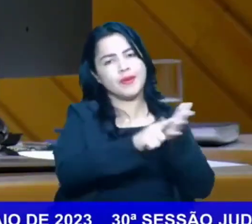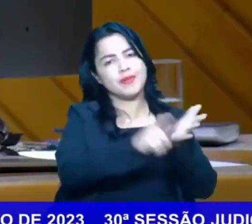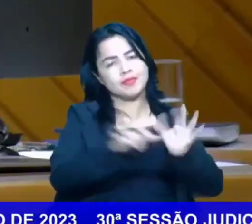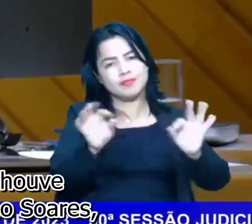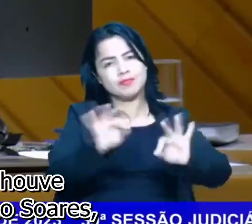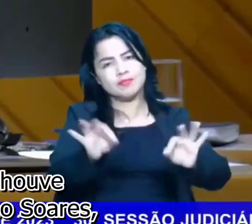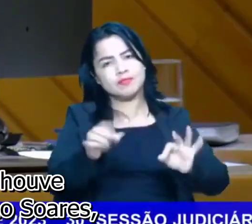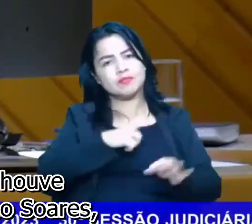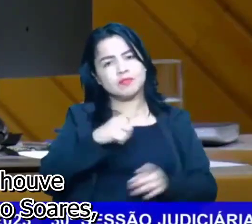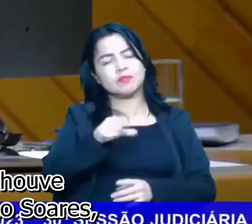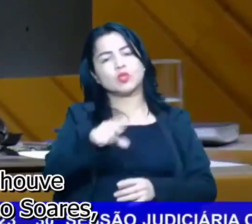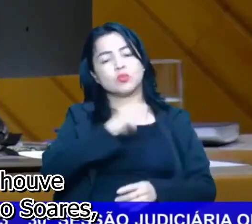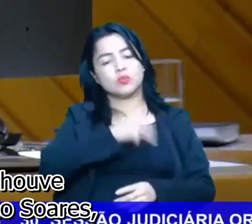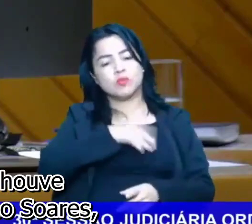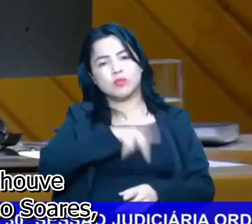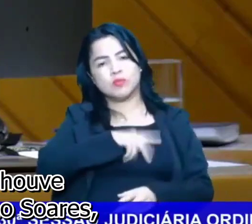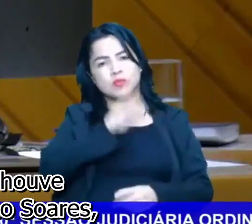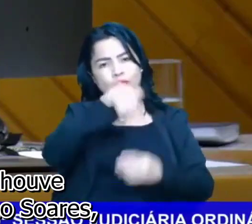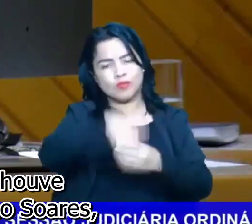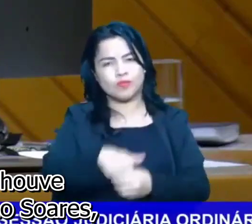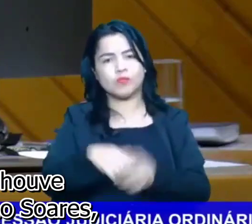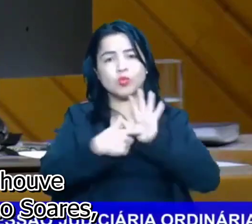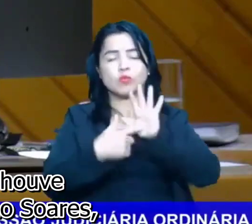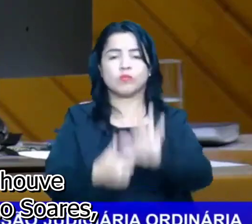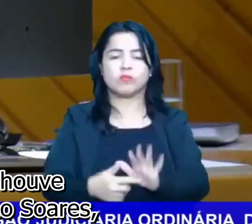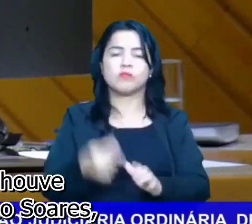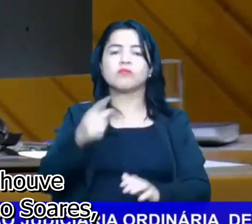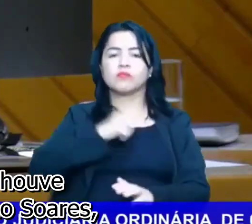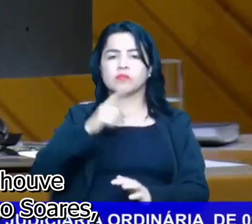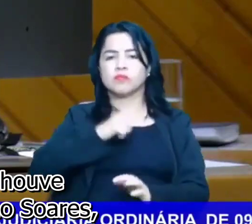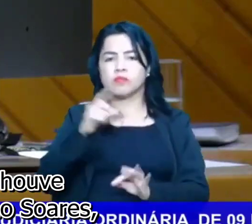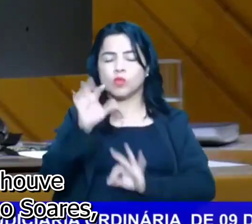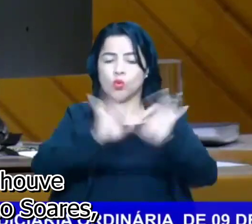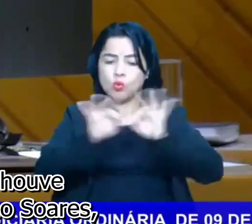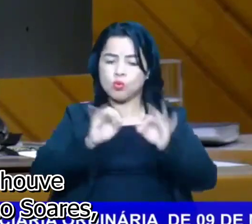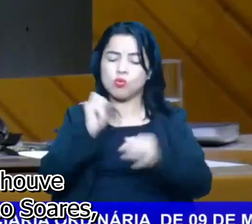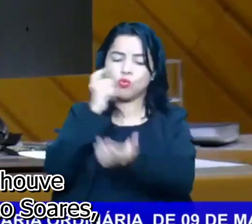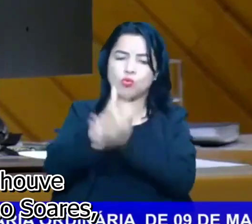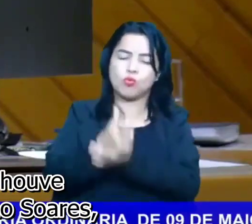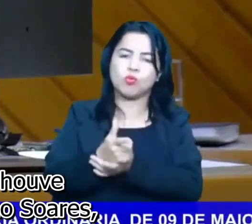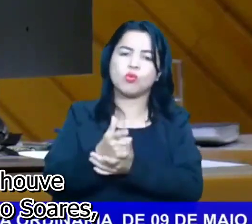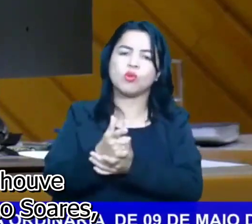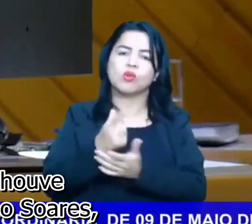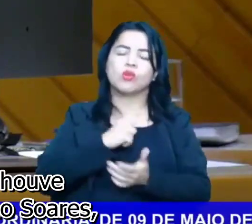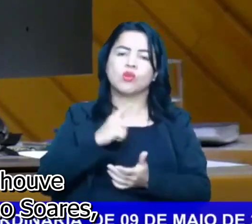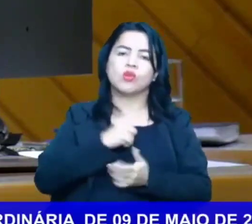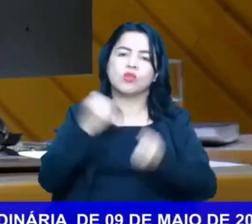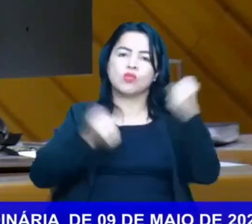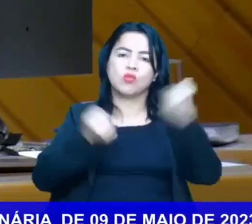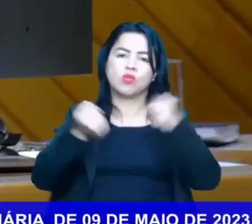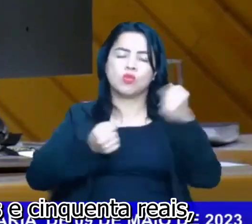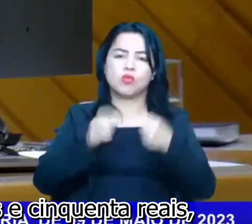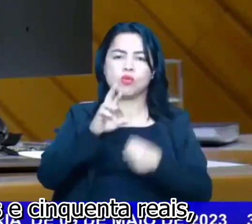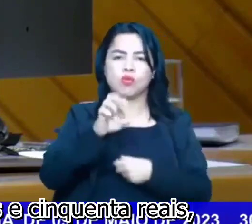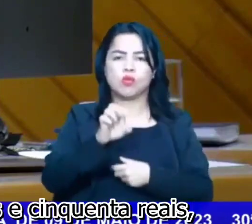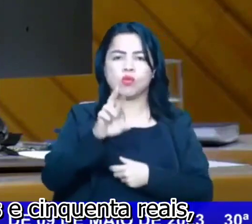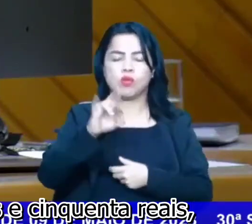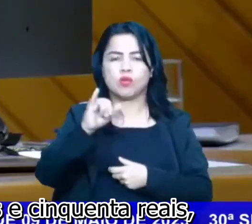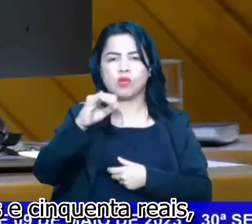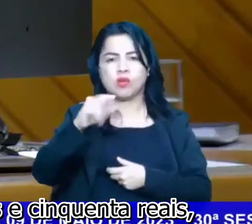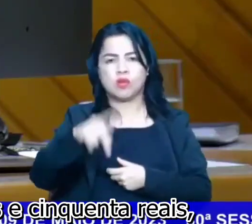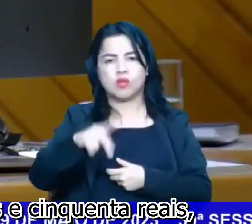respectiva. O Ministério Público Eleitoral destacou que houve alocação de veículo pertencente a Eric Carvalho Soares, irmão